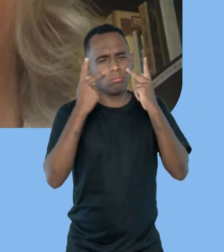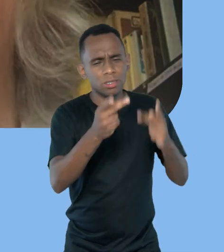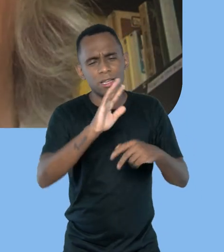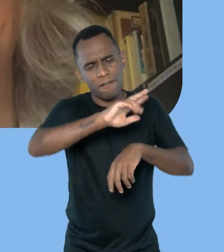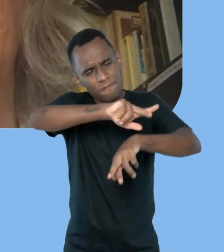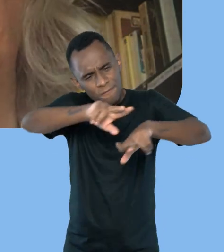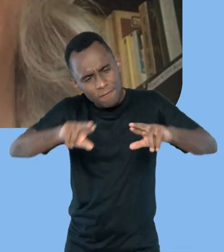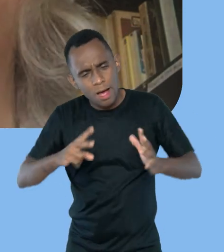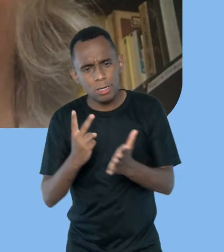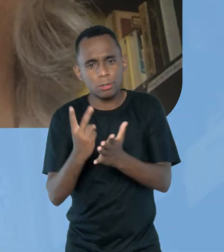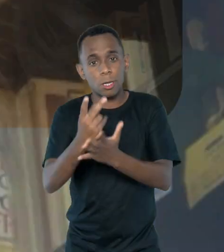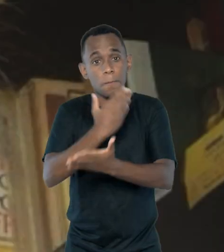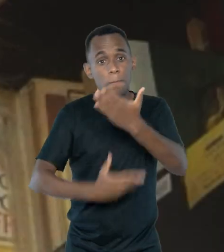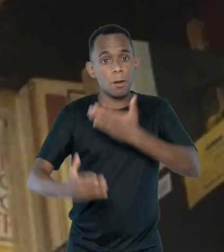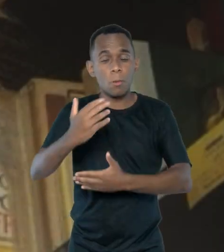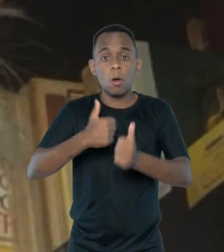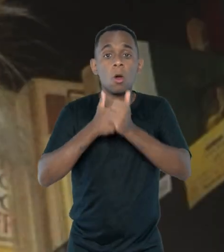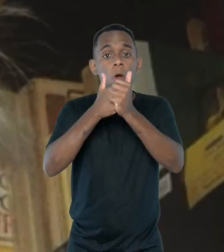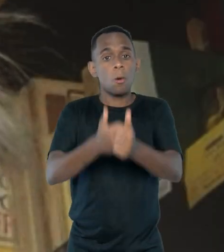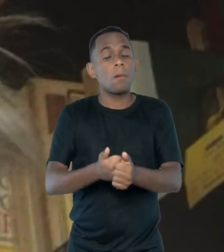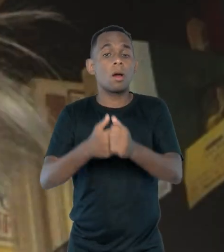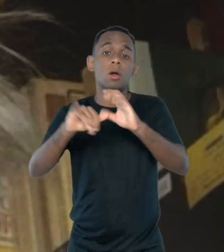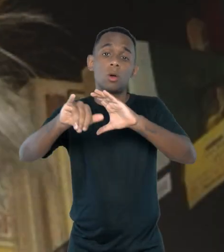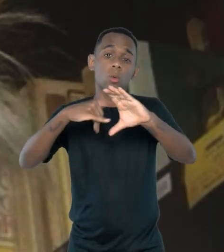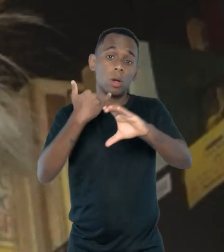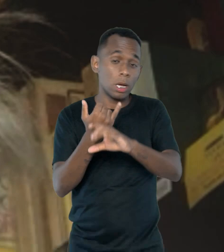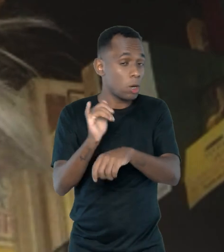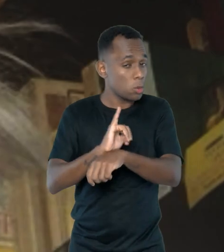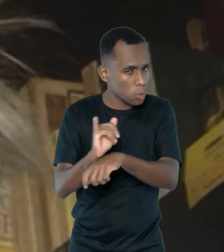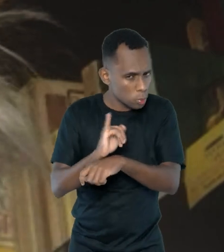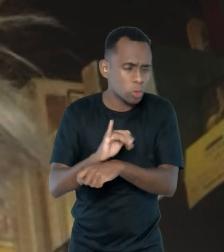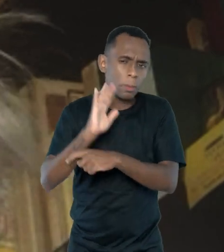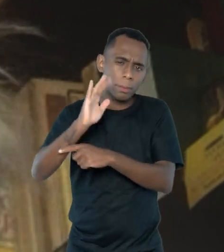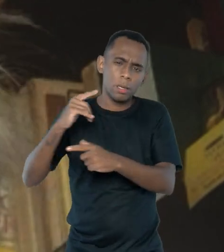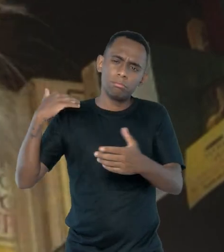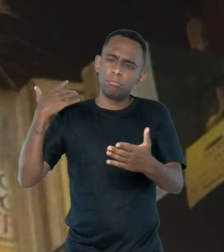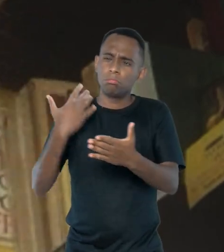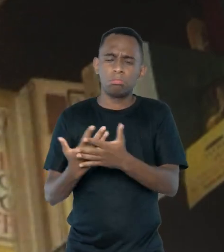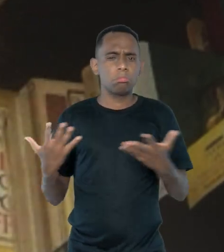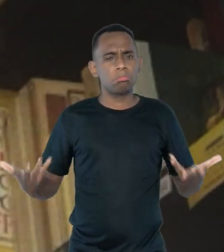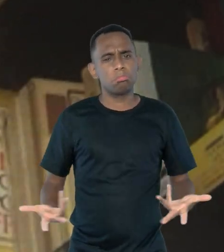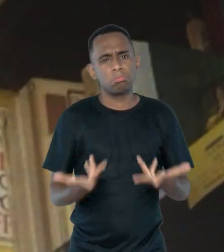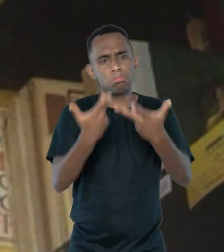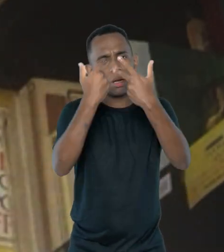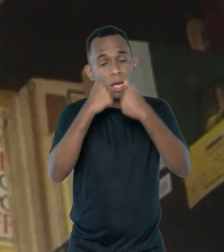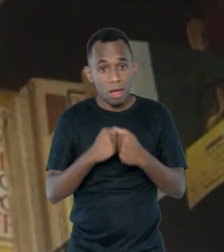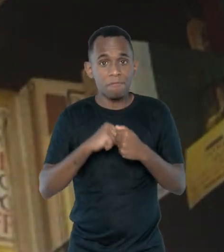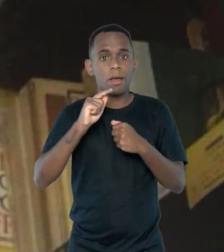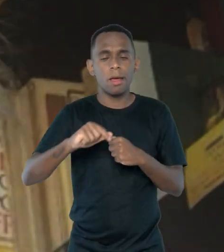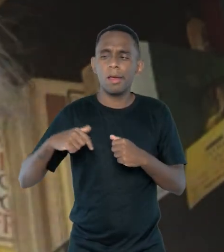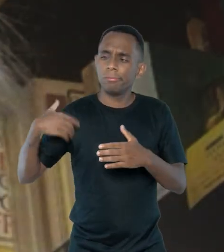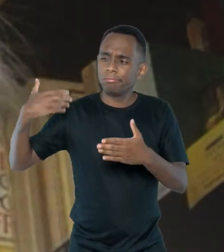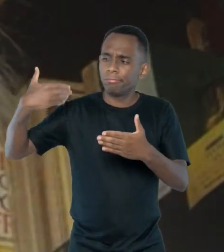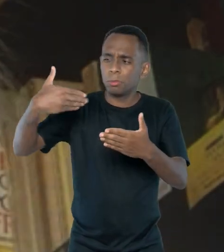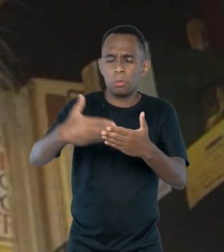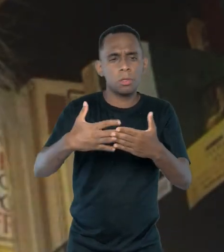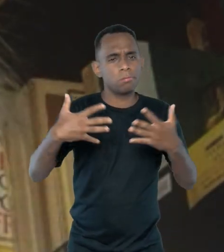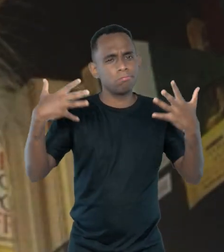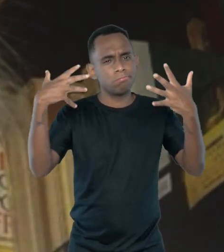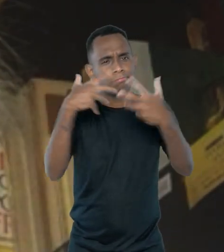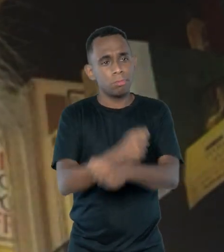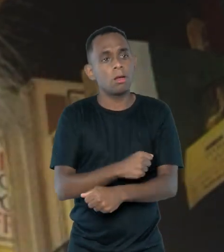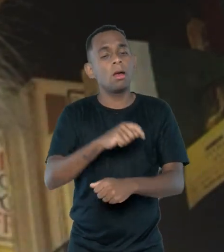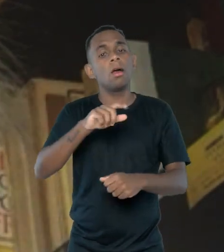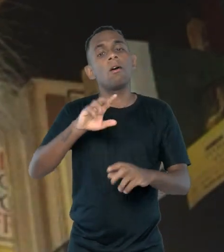papo, estou sempre acompanhando, acompanho no YouTube. É uma jornada belíssima, é uma trajetória maravilhosa,